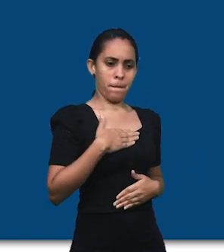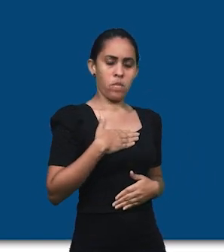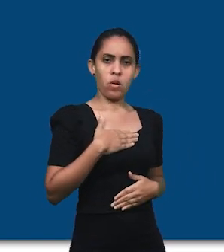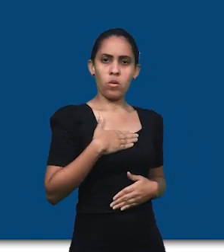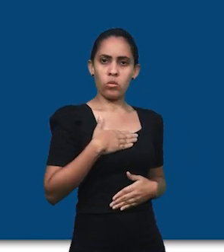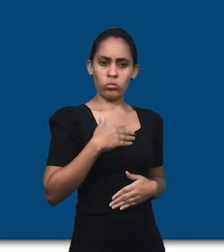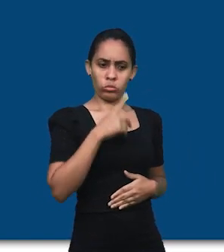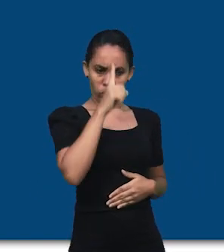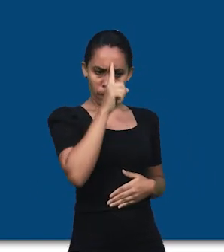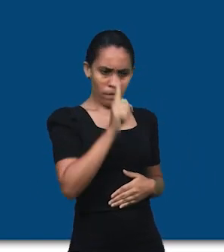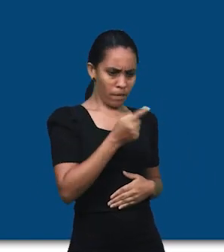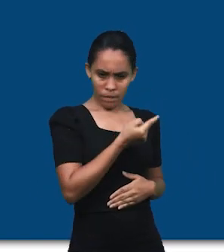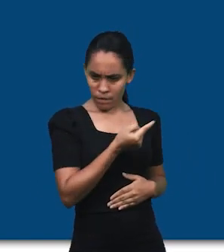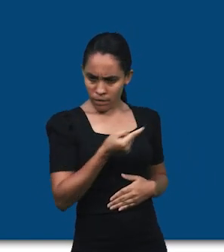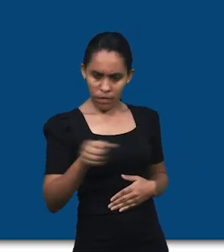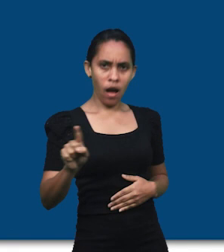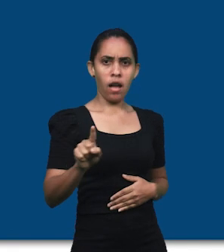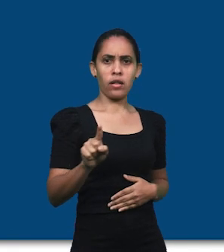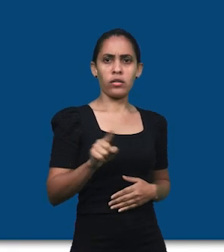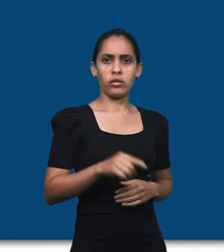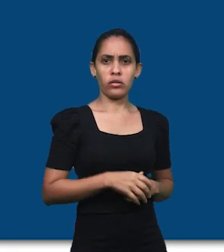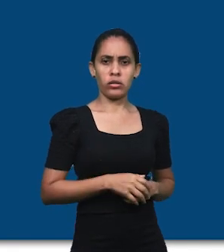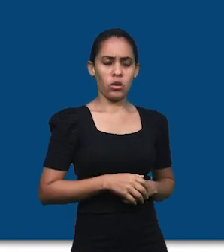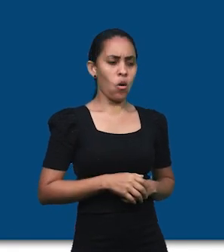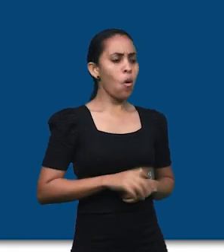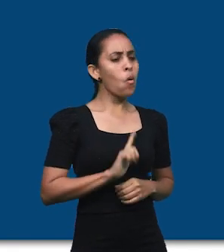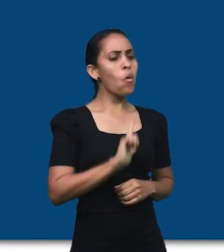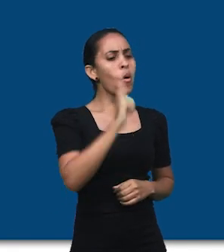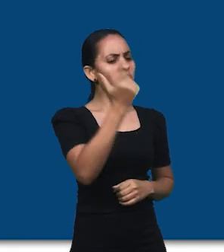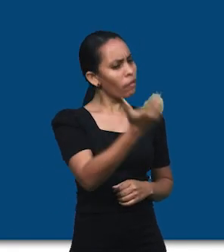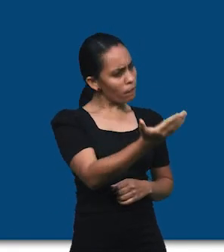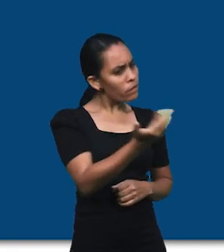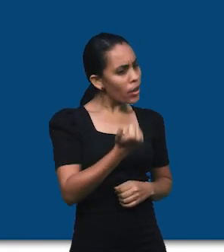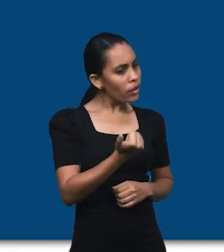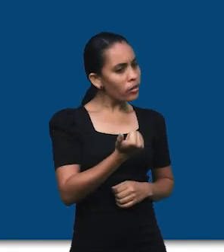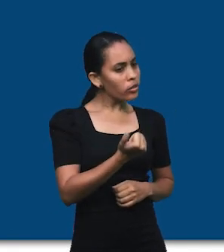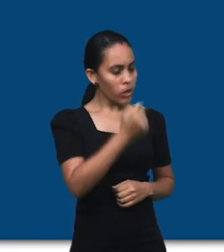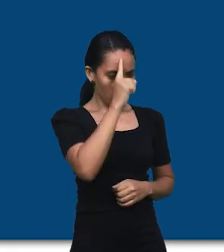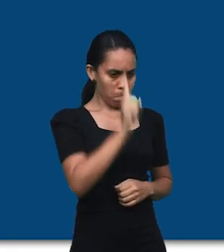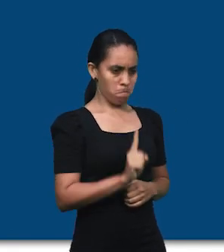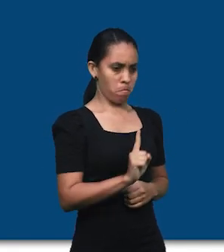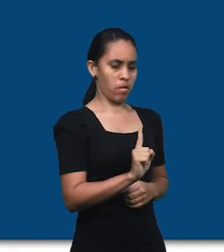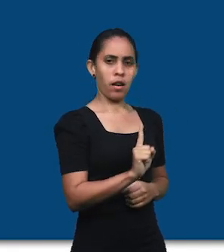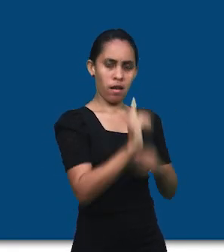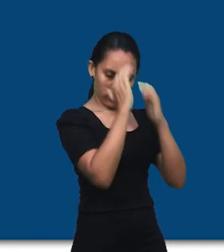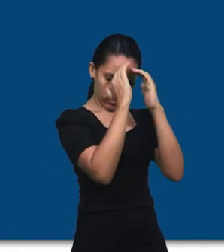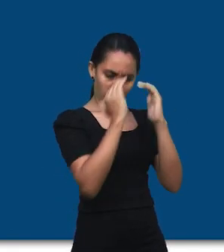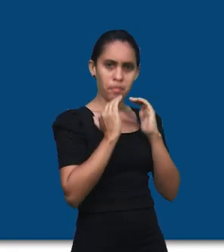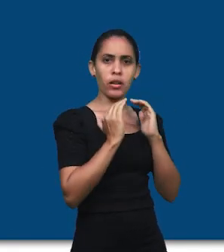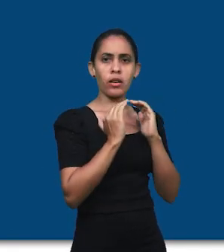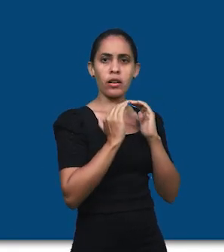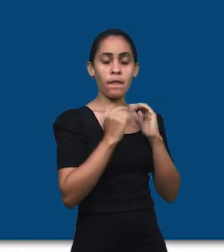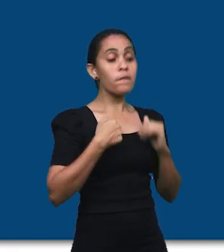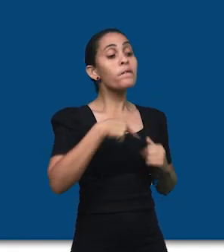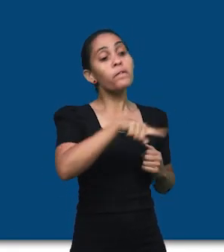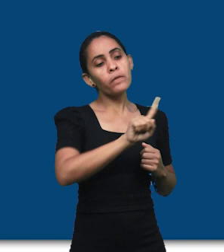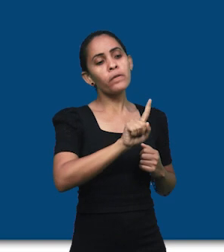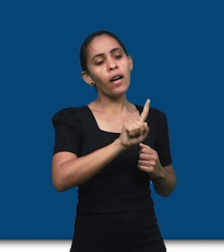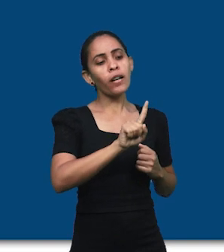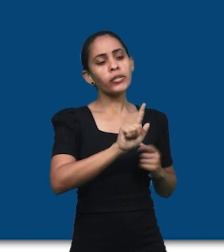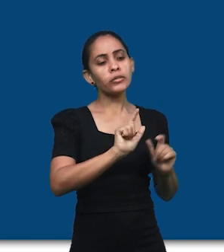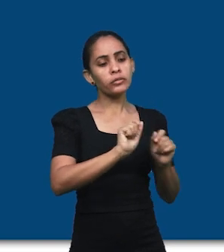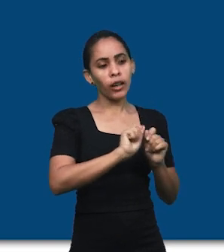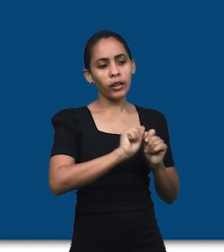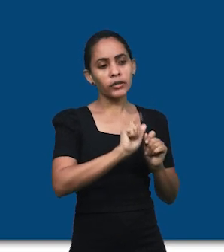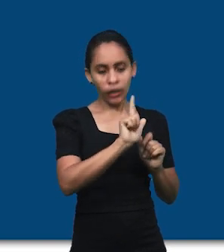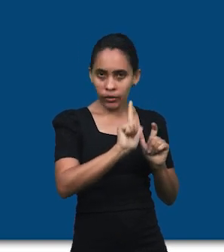meu poder. E digo a este: vai, e ele vai. E digo a outro: vem, e ele vem. E digo ao meu